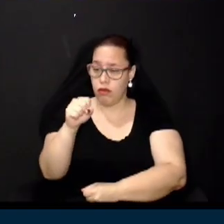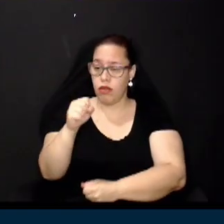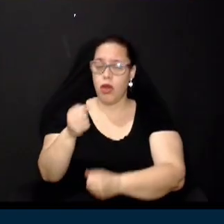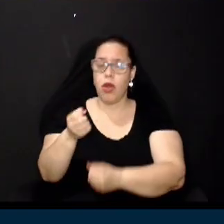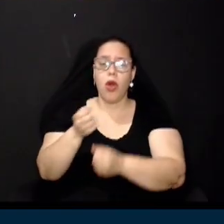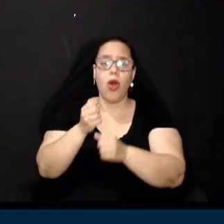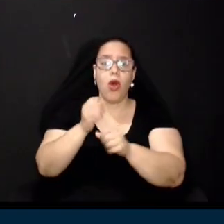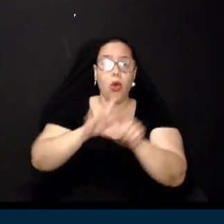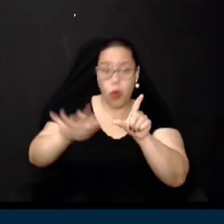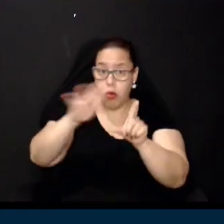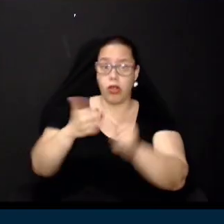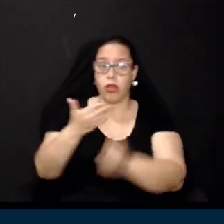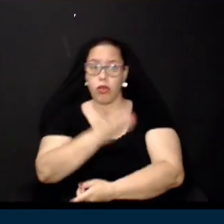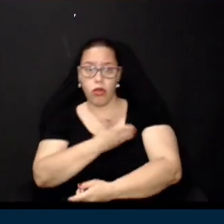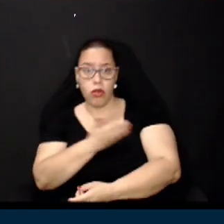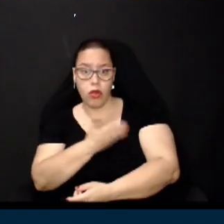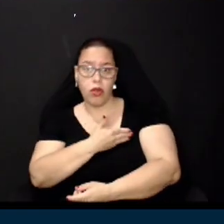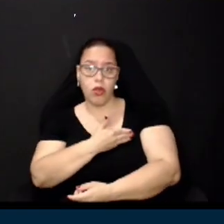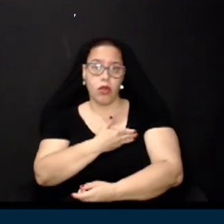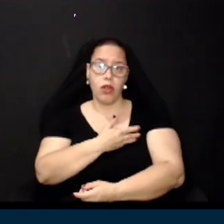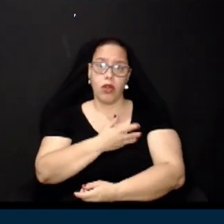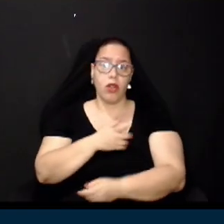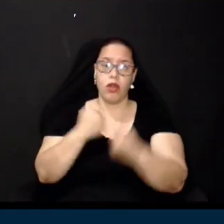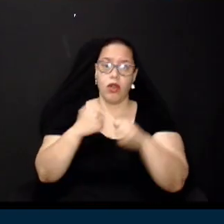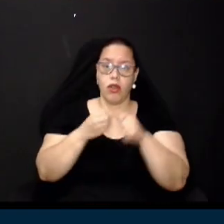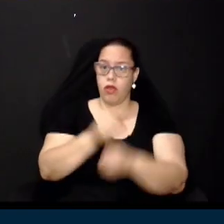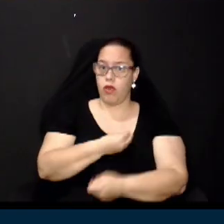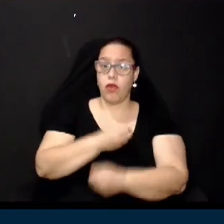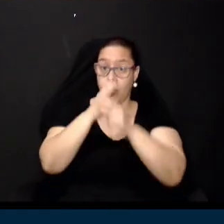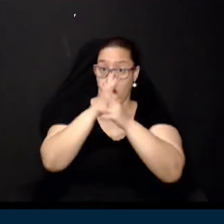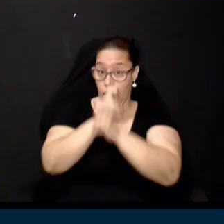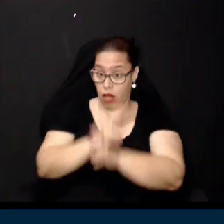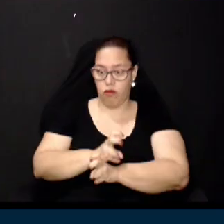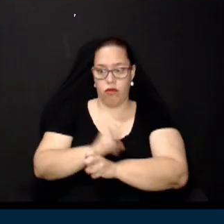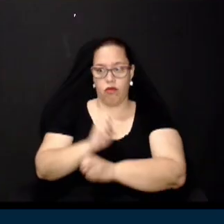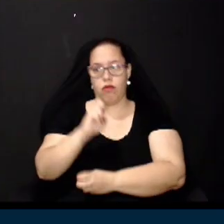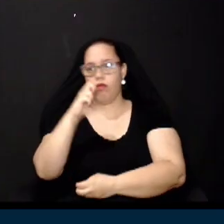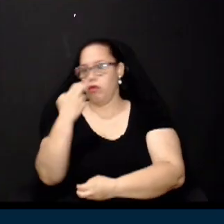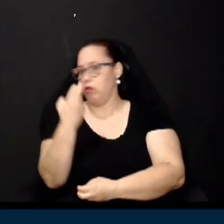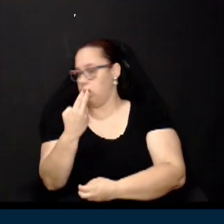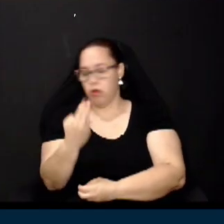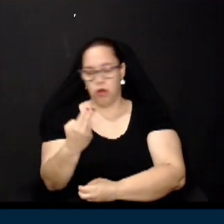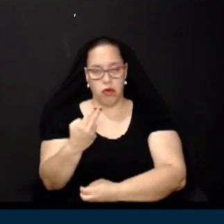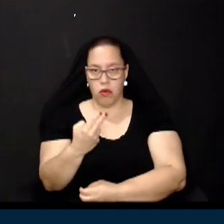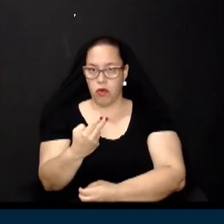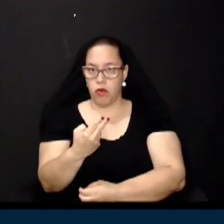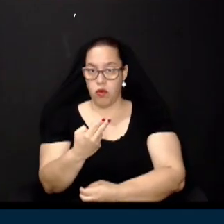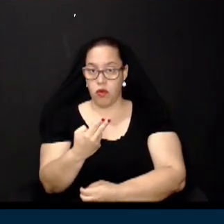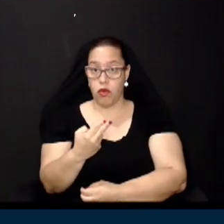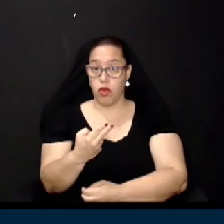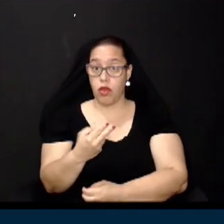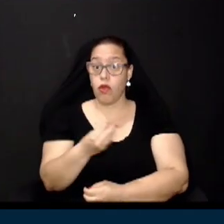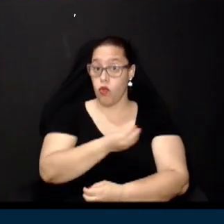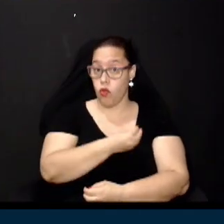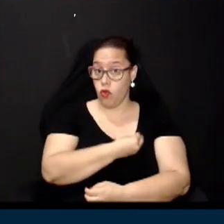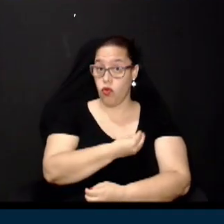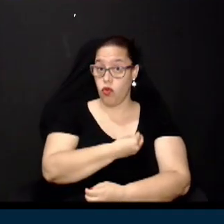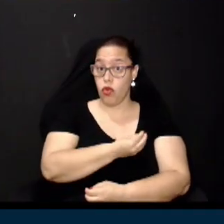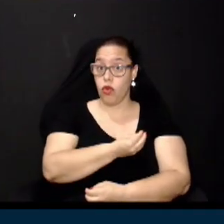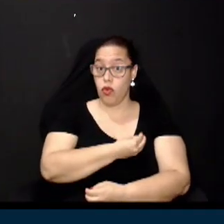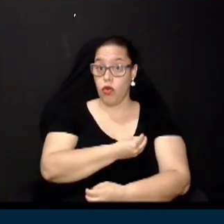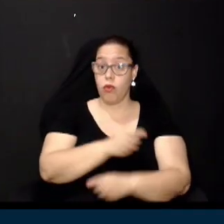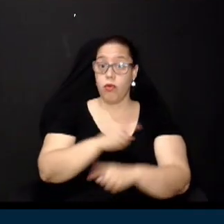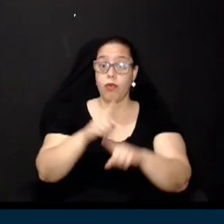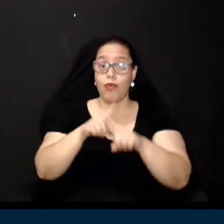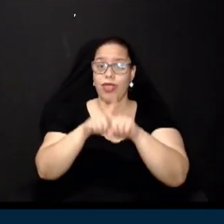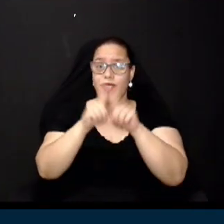colega, compartilha com a sua amiga, não que ela esteja vivendo um relacionamento tóxico ou que ela esteja passando por essa situação, mas